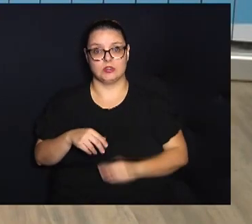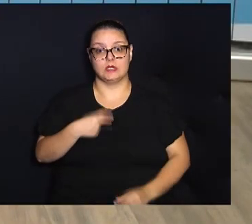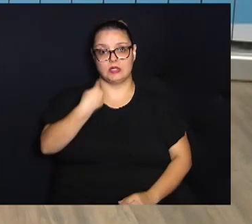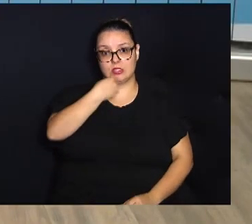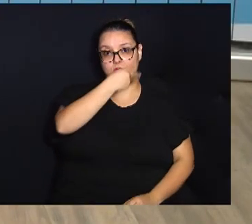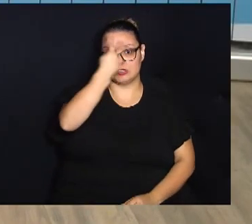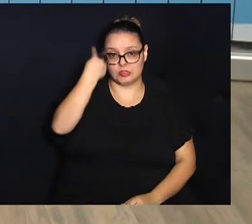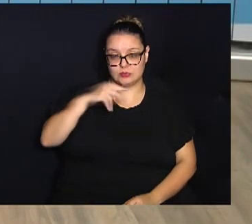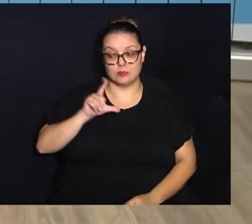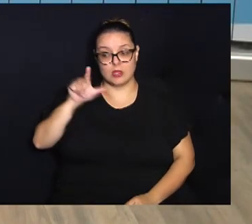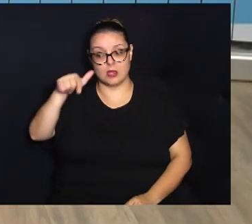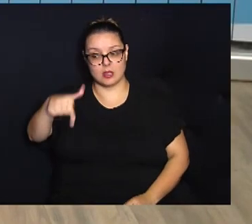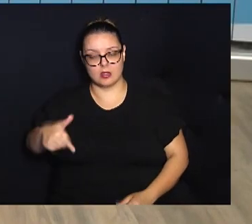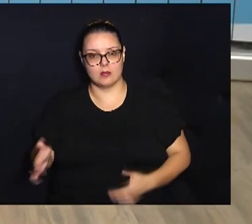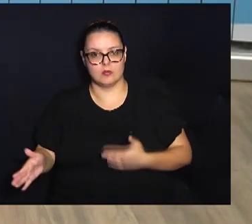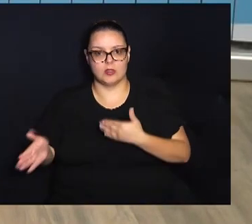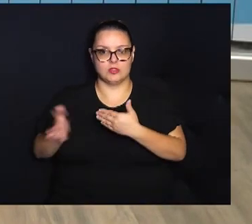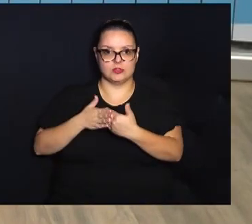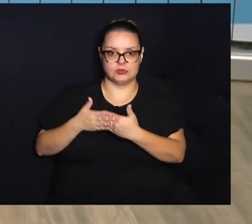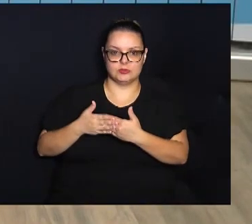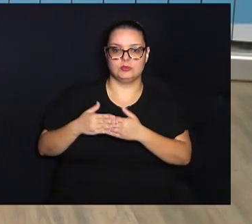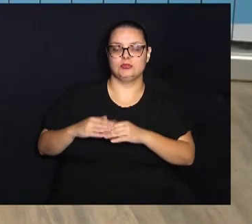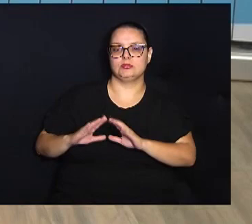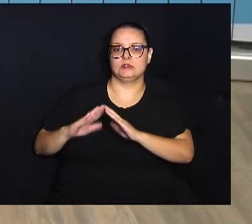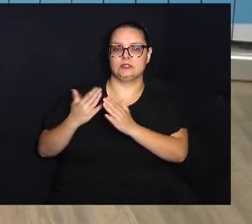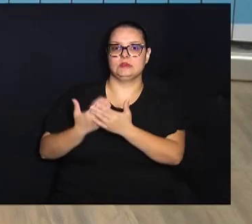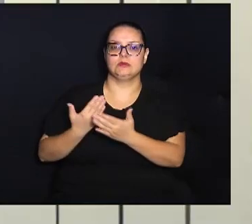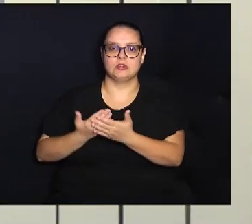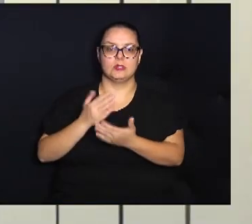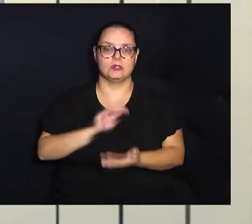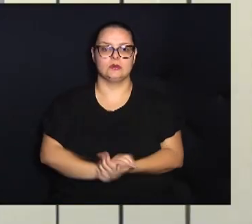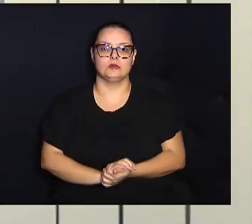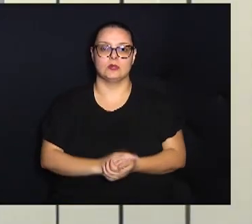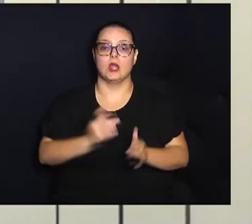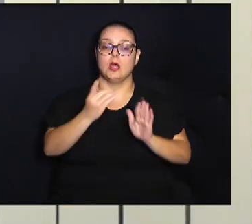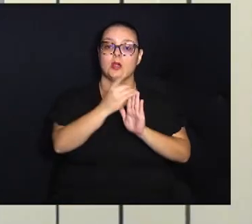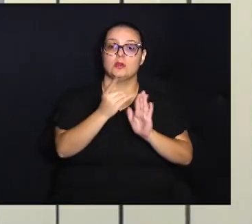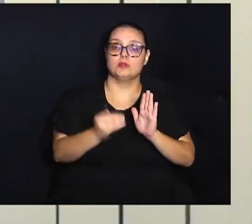horas após o fechamento dos portões. O decreto